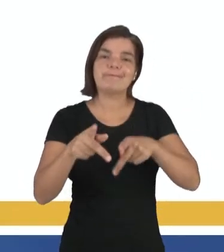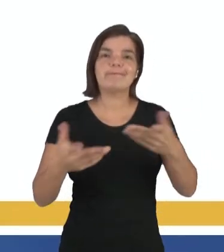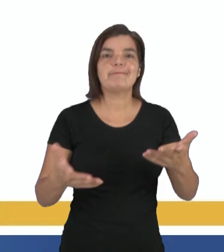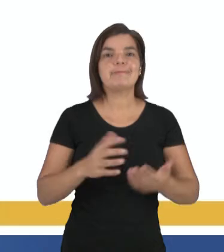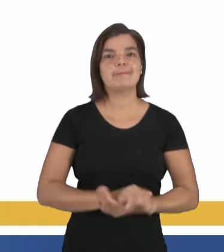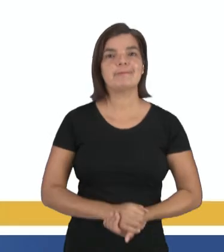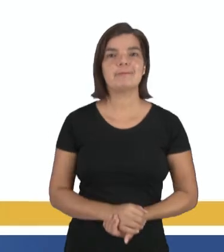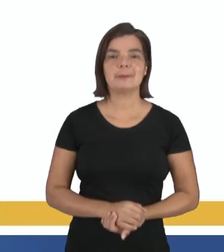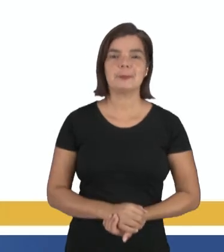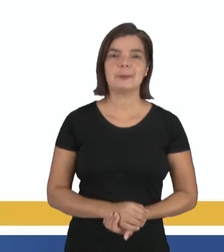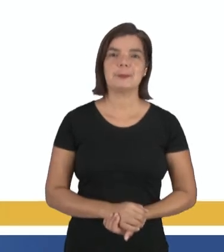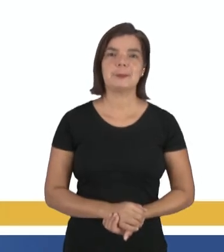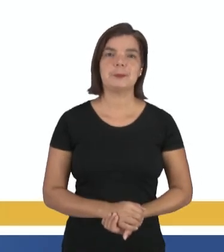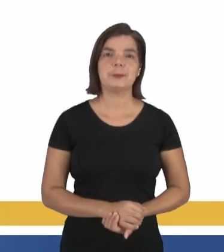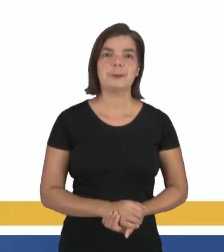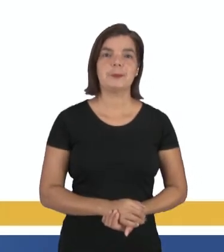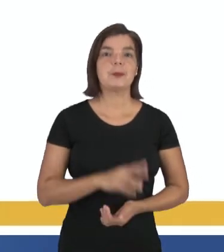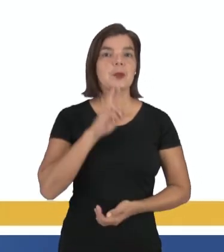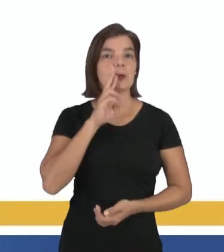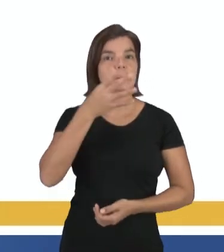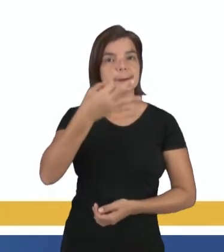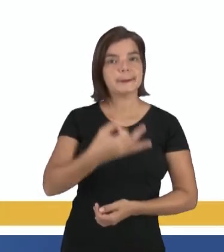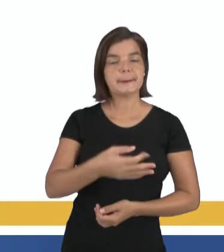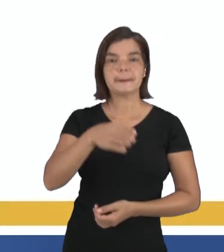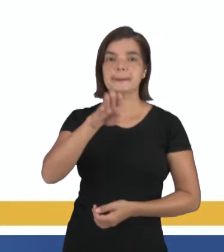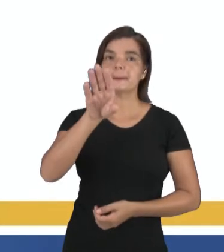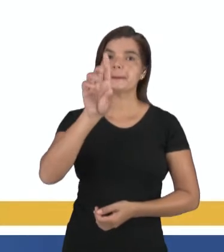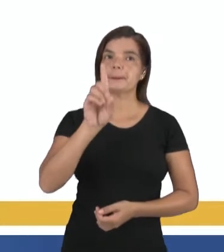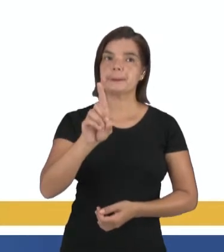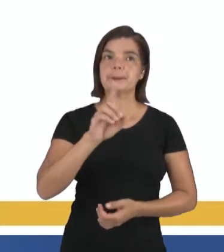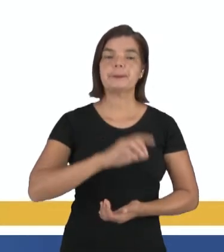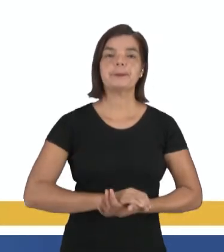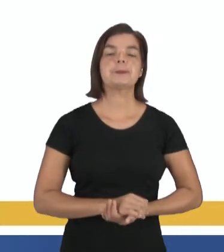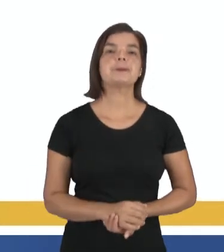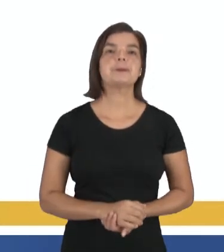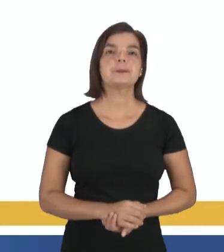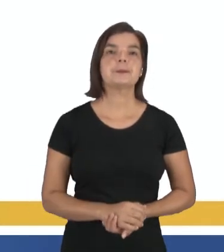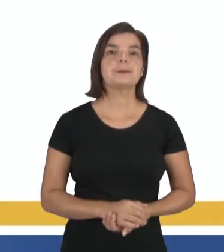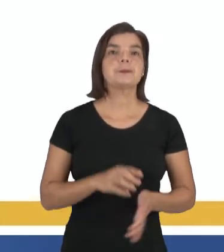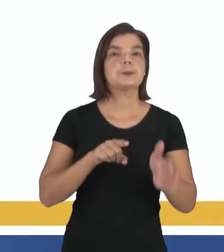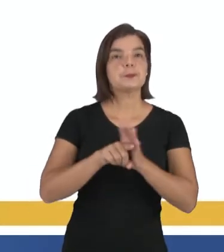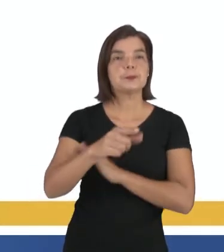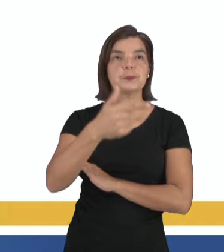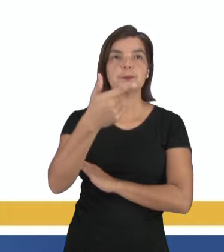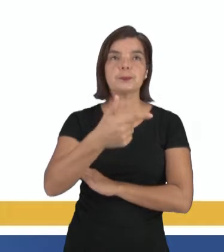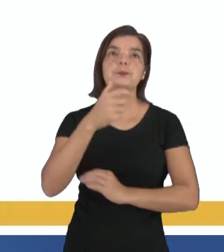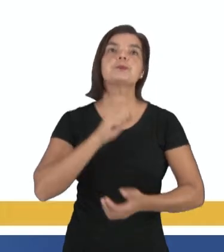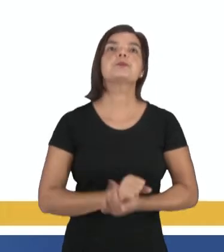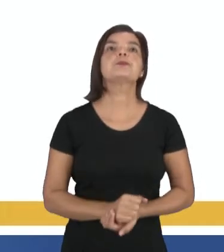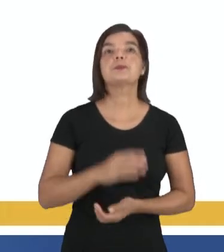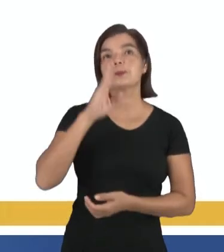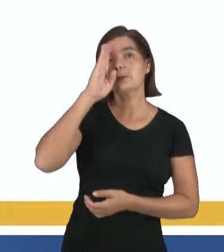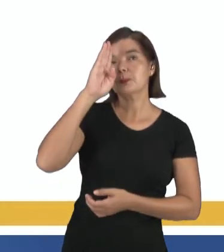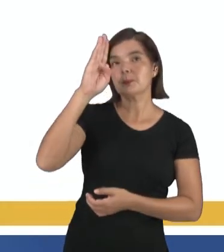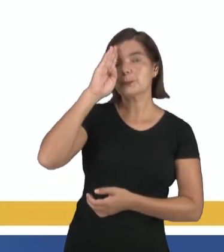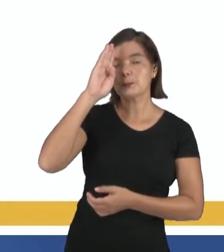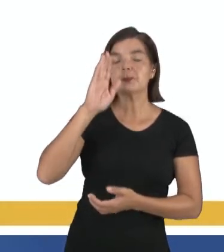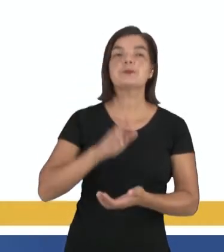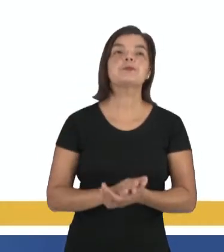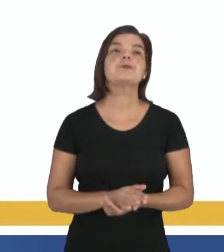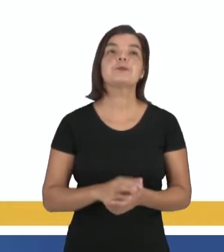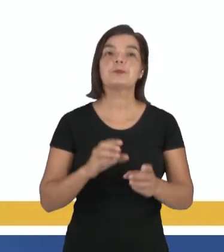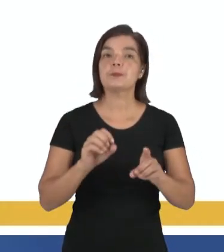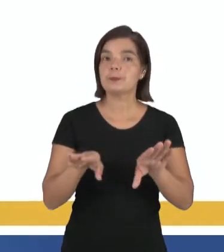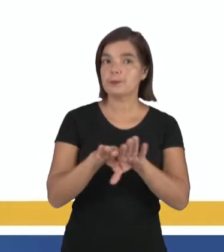população. Então, a alternativa correta é a letra D. Segunda questão. Um dos principais traços